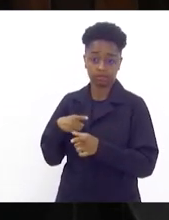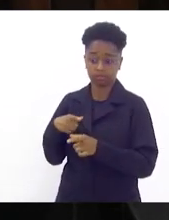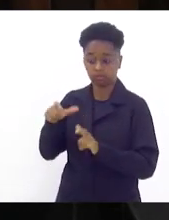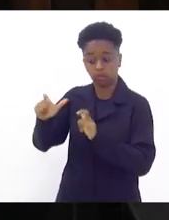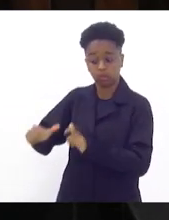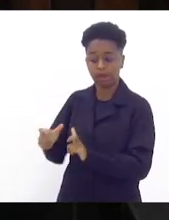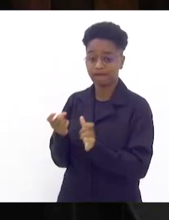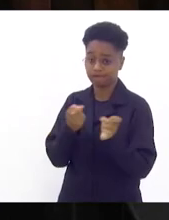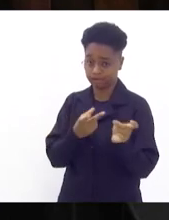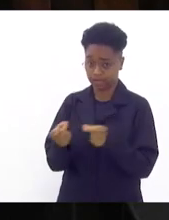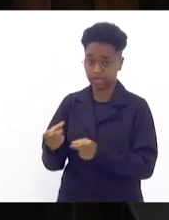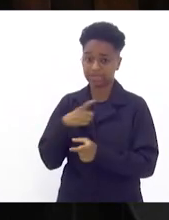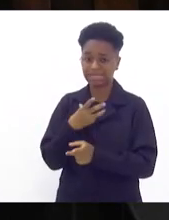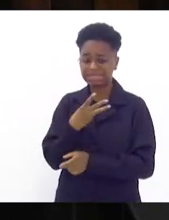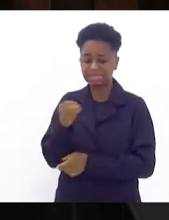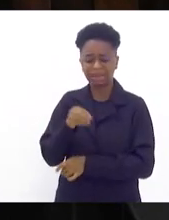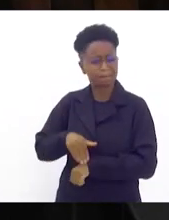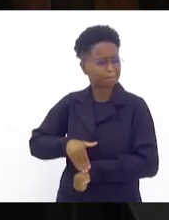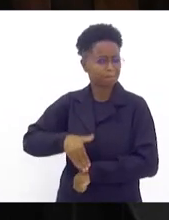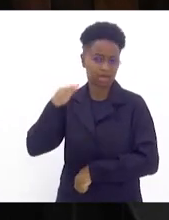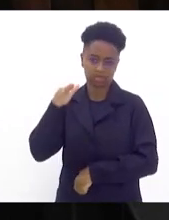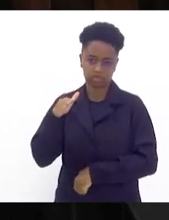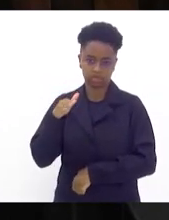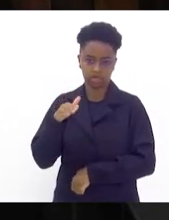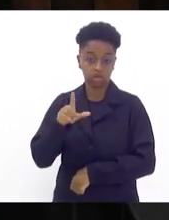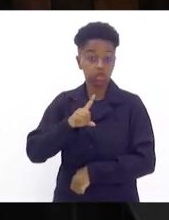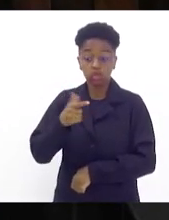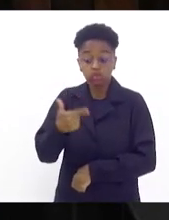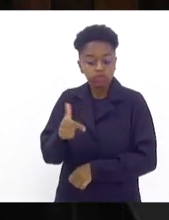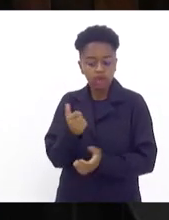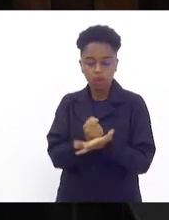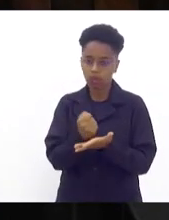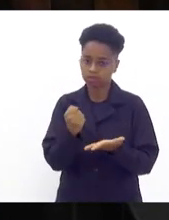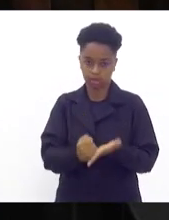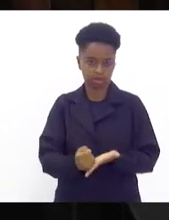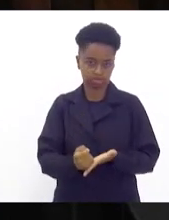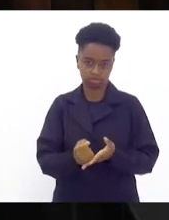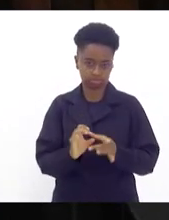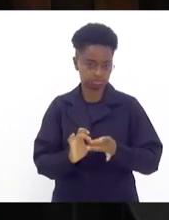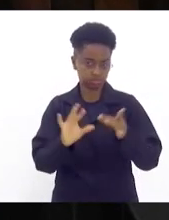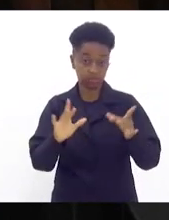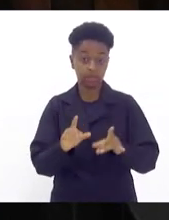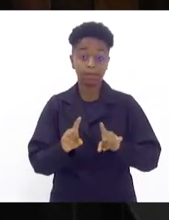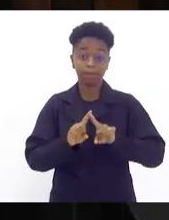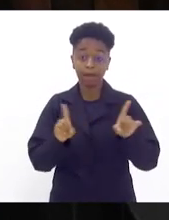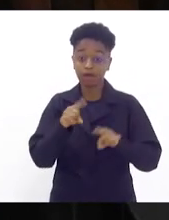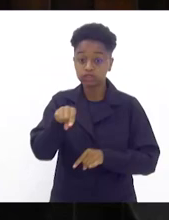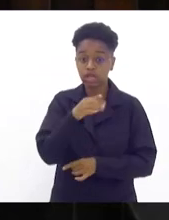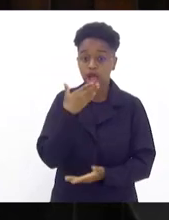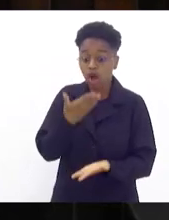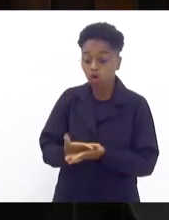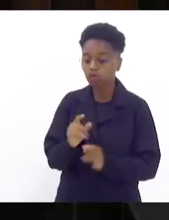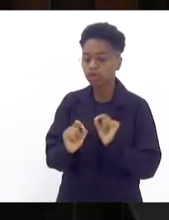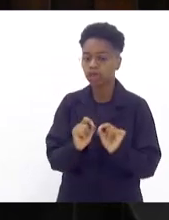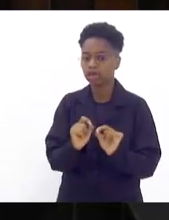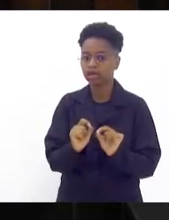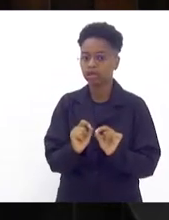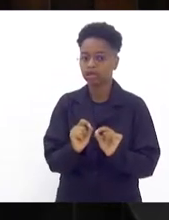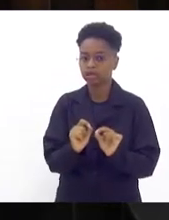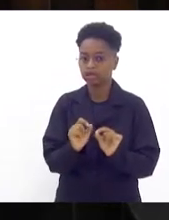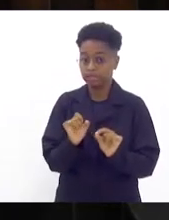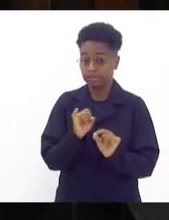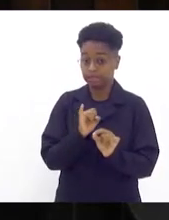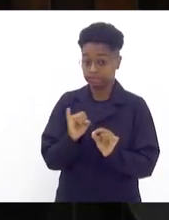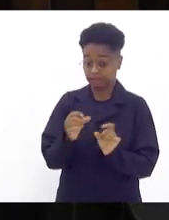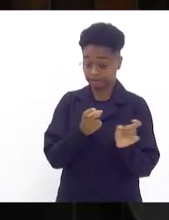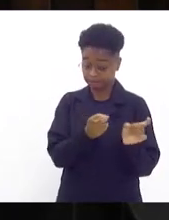de 30 em todo o estádio, não estão no contrato de concessão, e pasmem, quando se vende a